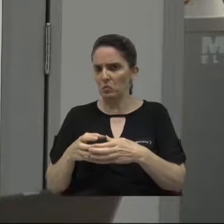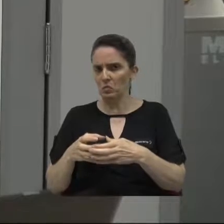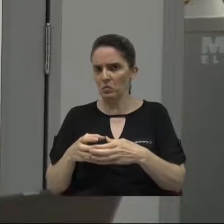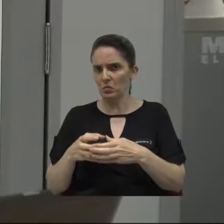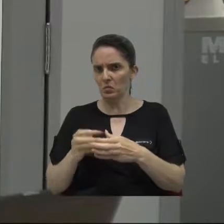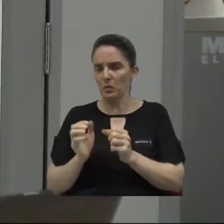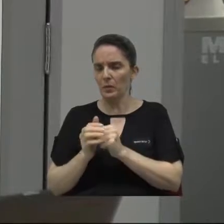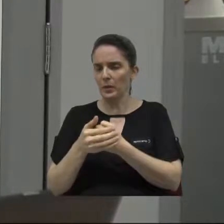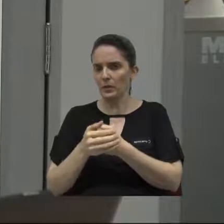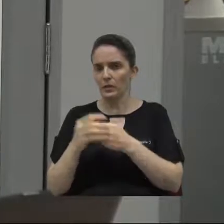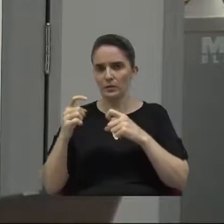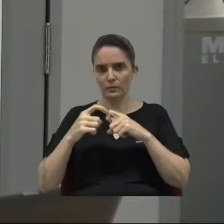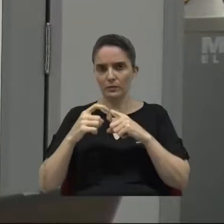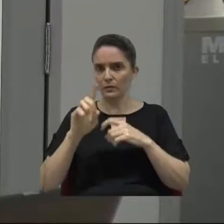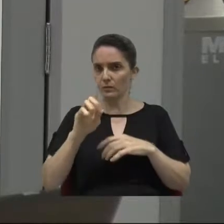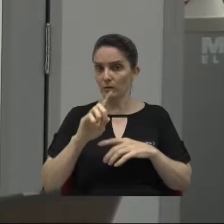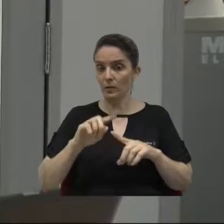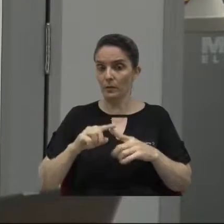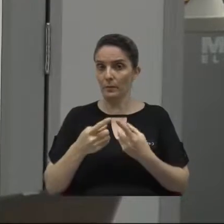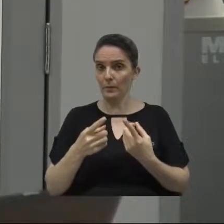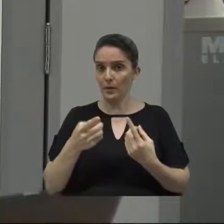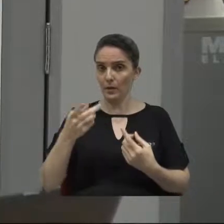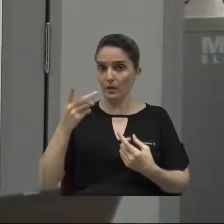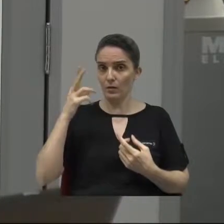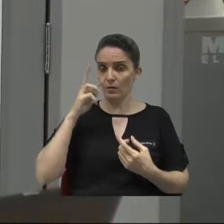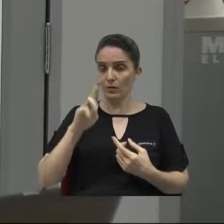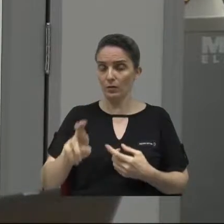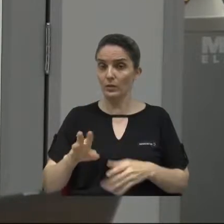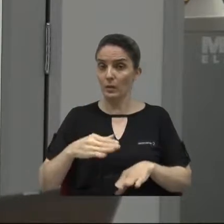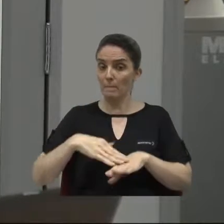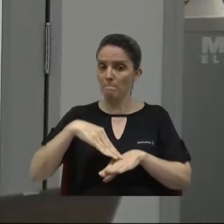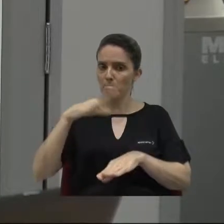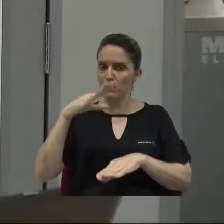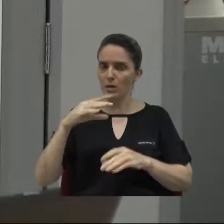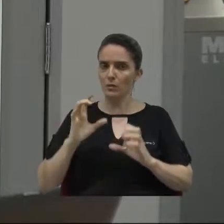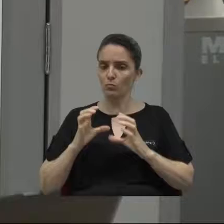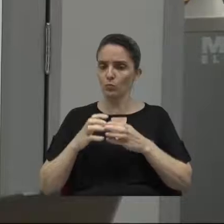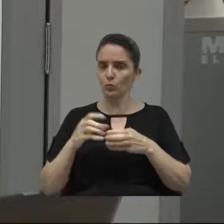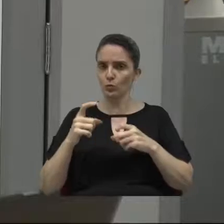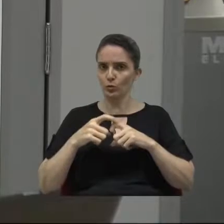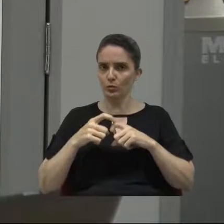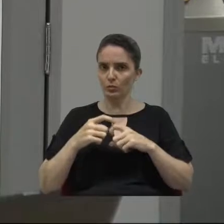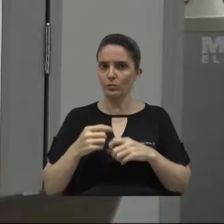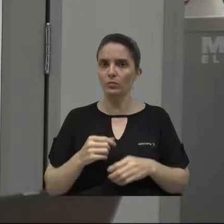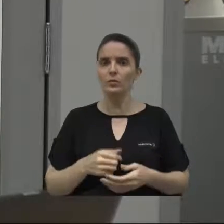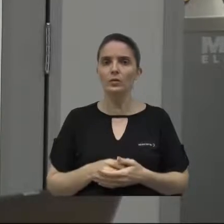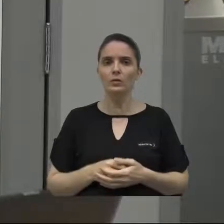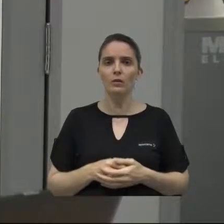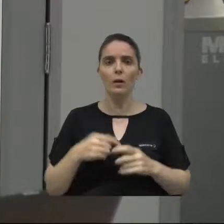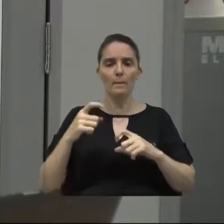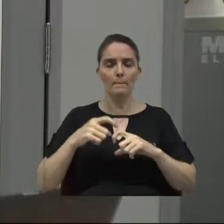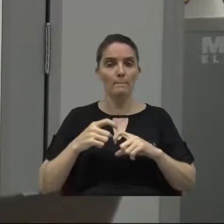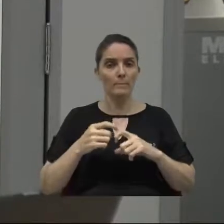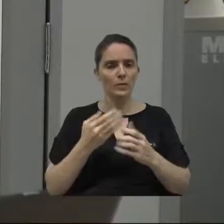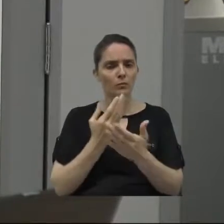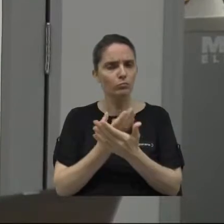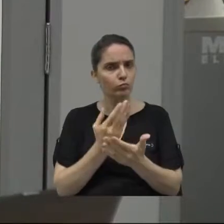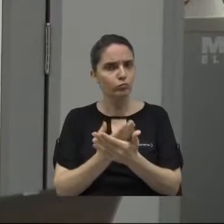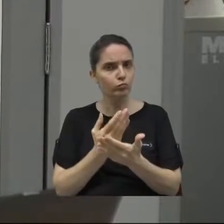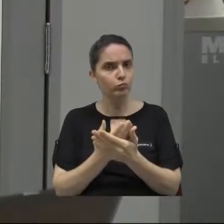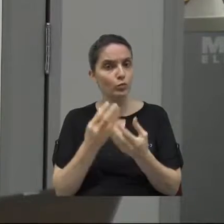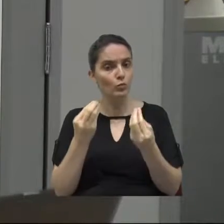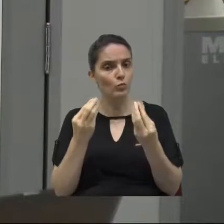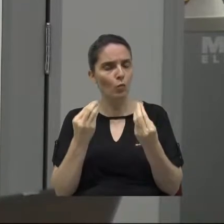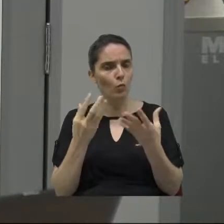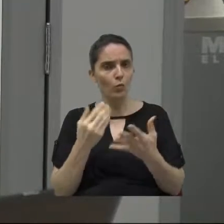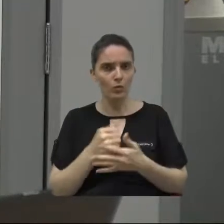aos médicos, não, mas é valorizarmos mais a nossa classe. Nós estudamos muito para ser médicos, nós temos que nos atualizar para ser médicos, nós